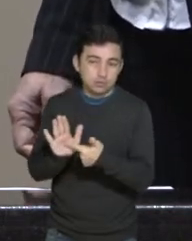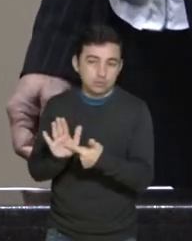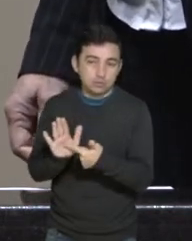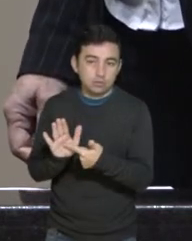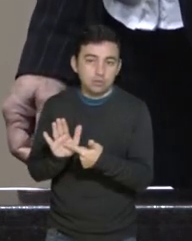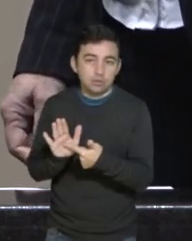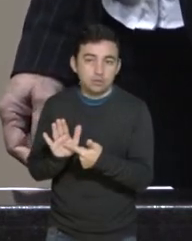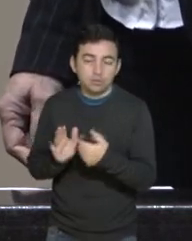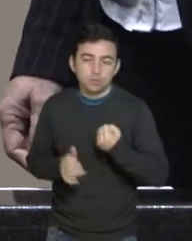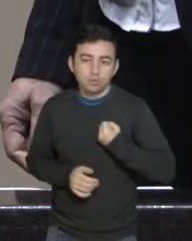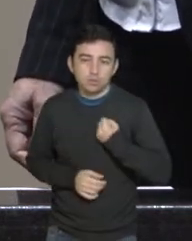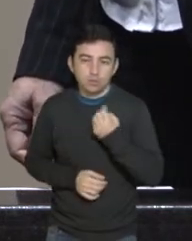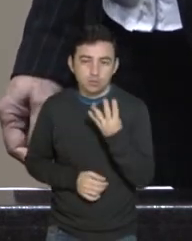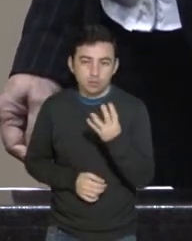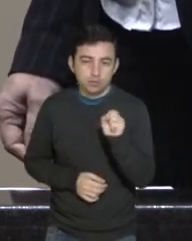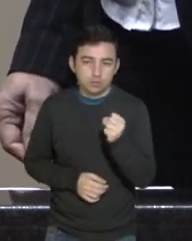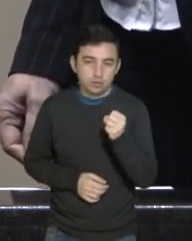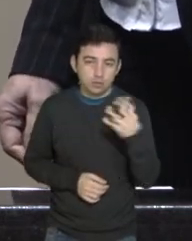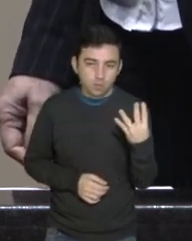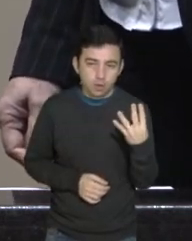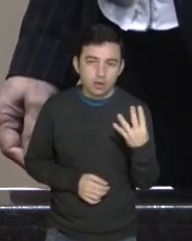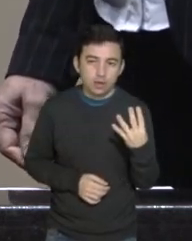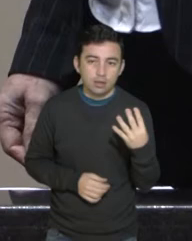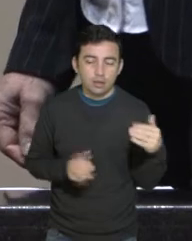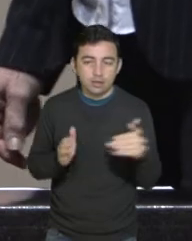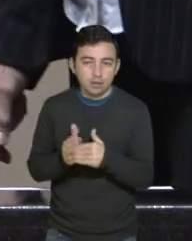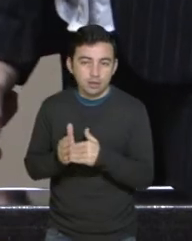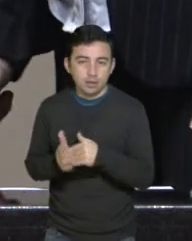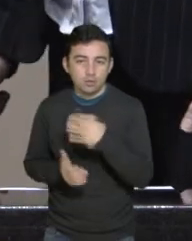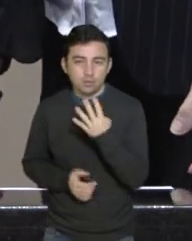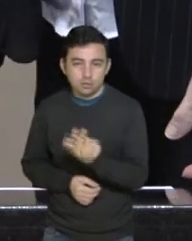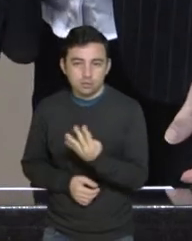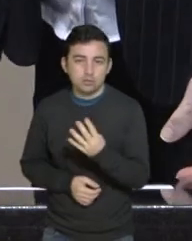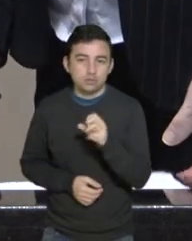Indicações 484 a